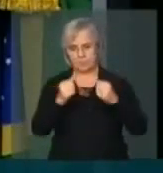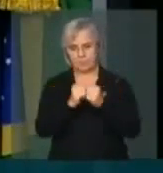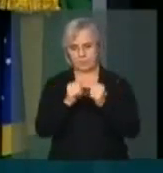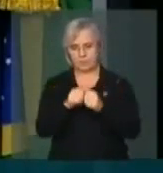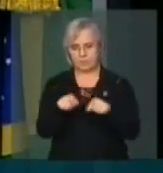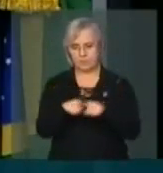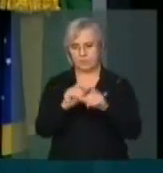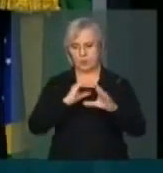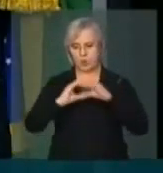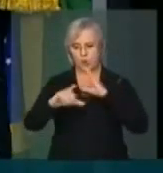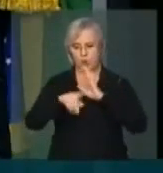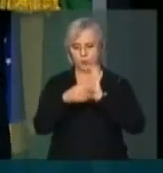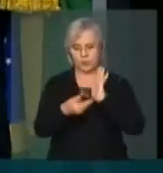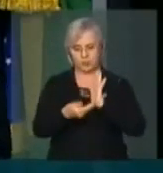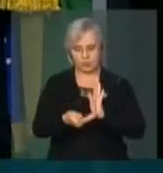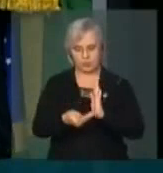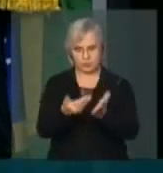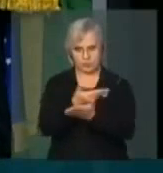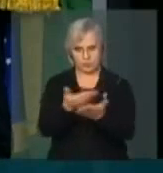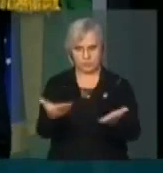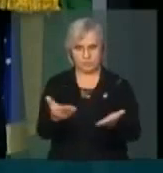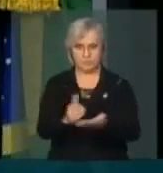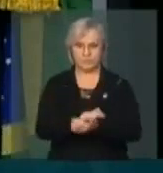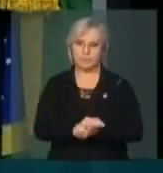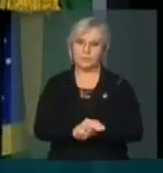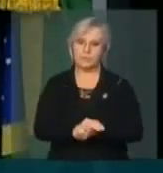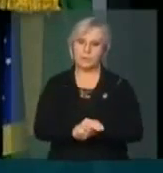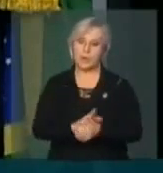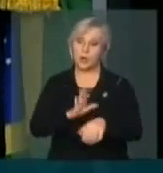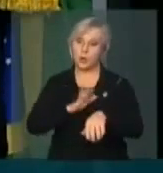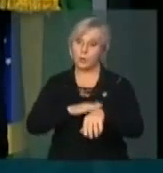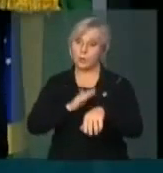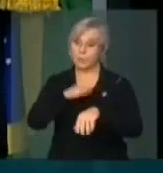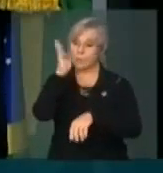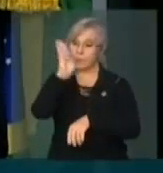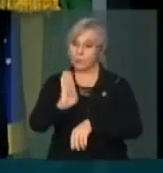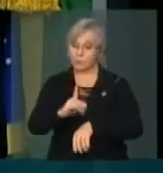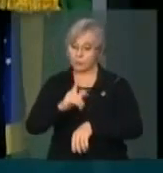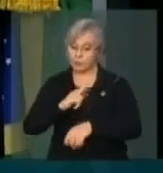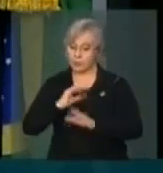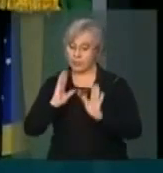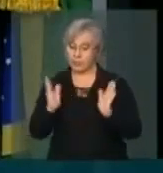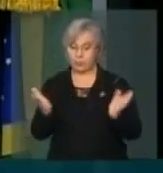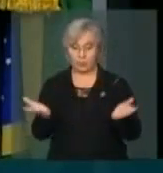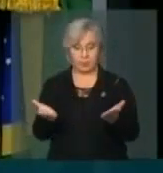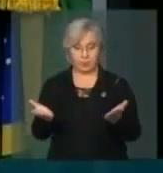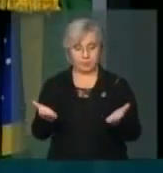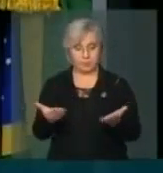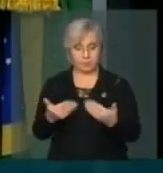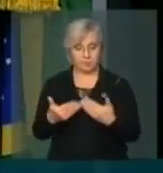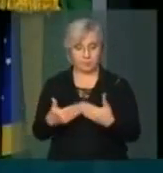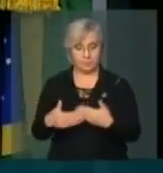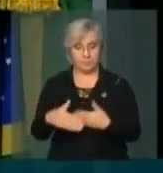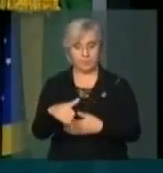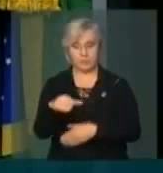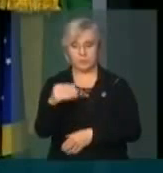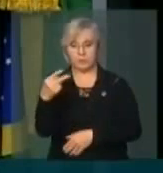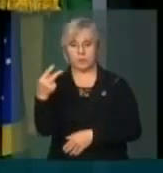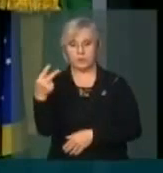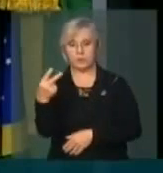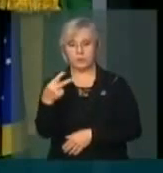veículos de comunicação da Câmara de Deputados, no momento em que o Brasil se depara, senhor presidente, com o